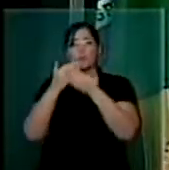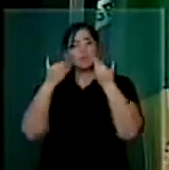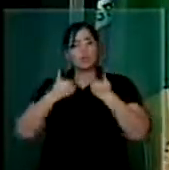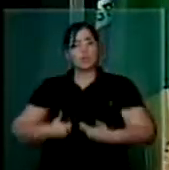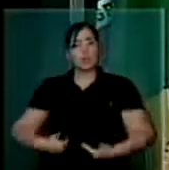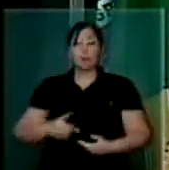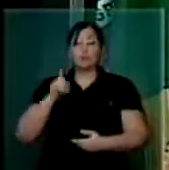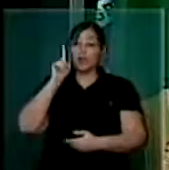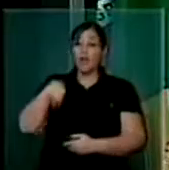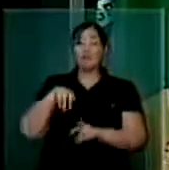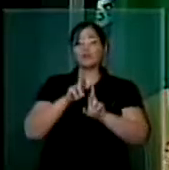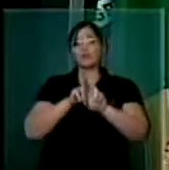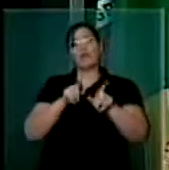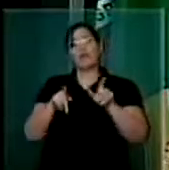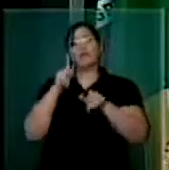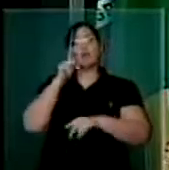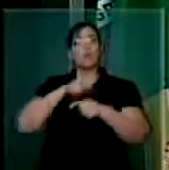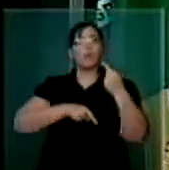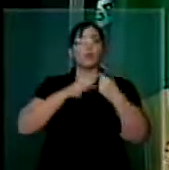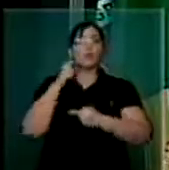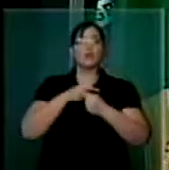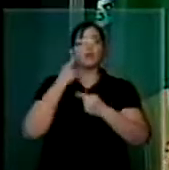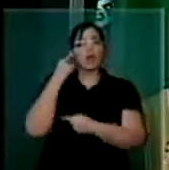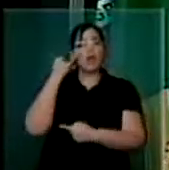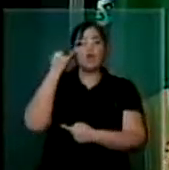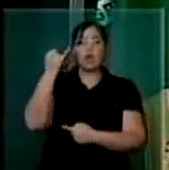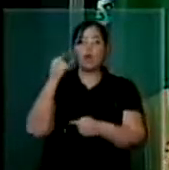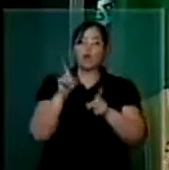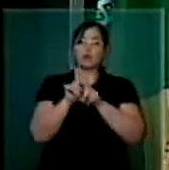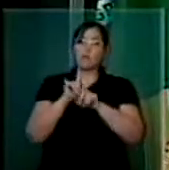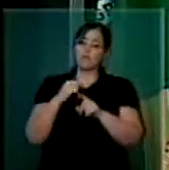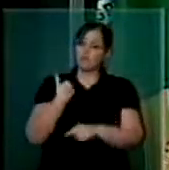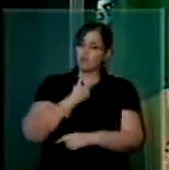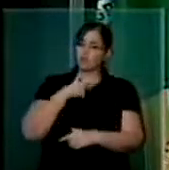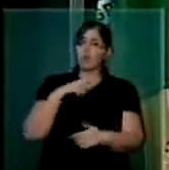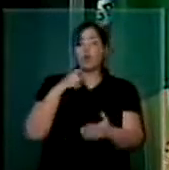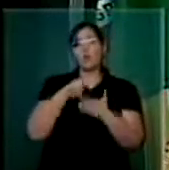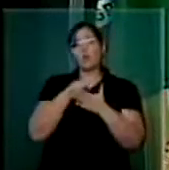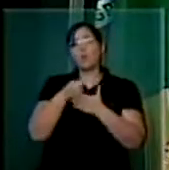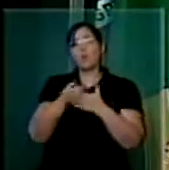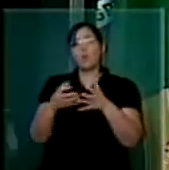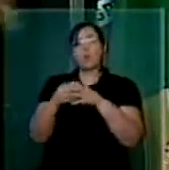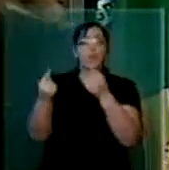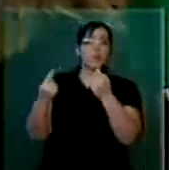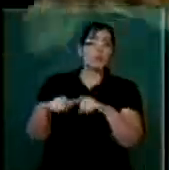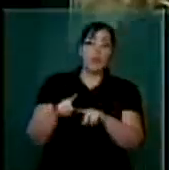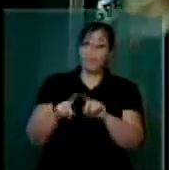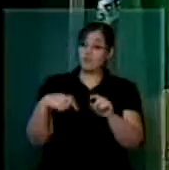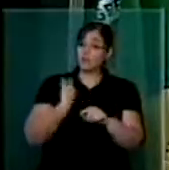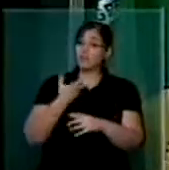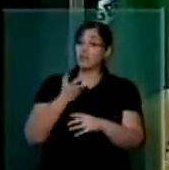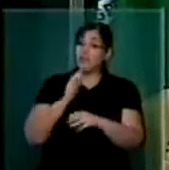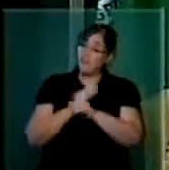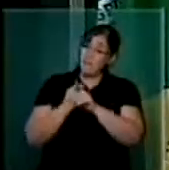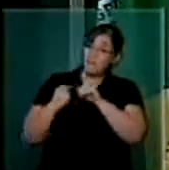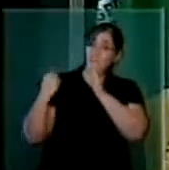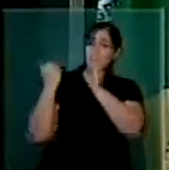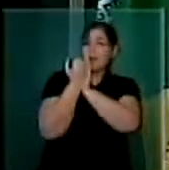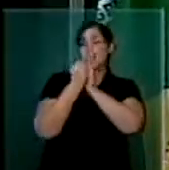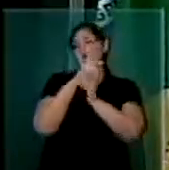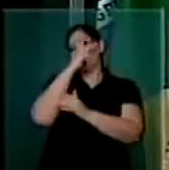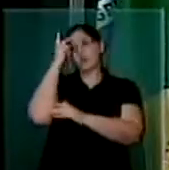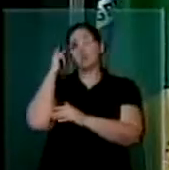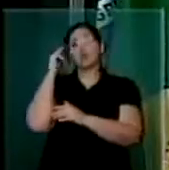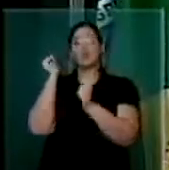dignidade. Essa é uma diferença política e ideológica que nós temos com a oposição. Nós queremos mais brasileiros com o